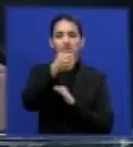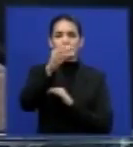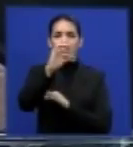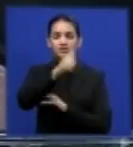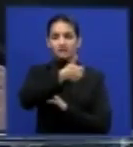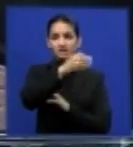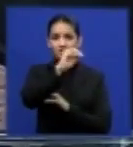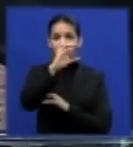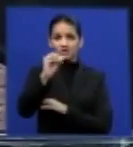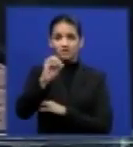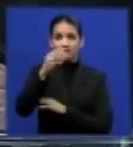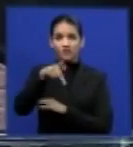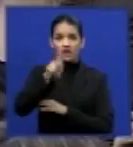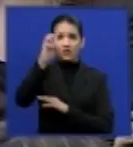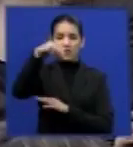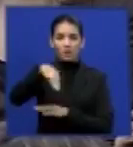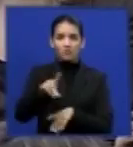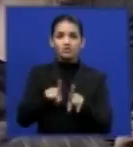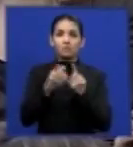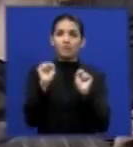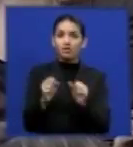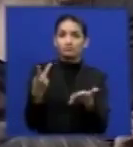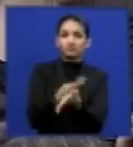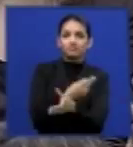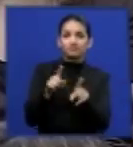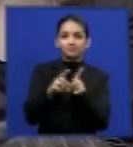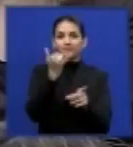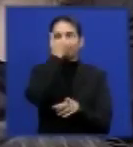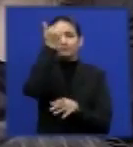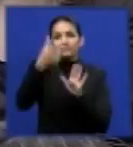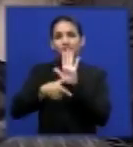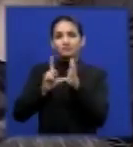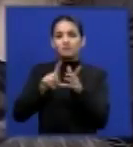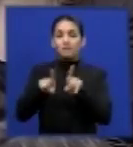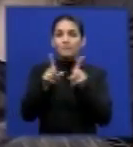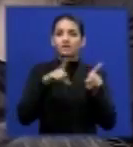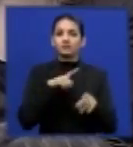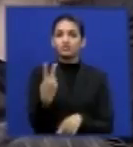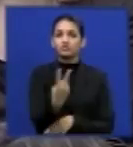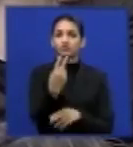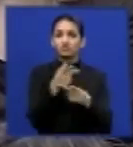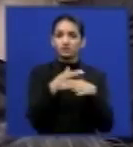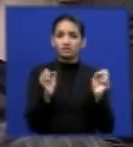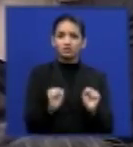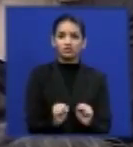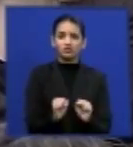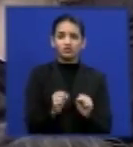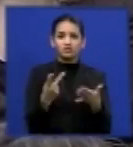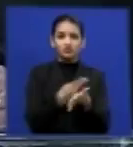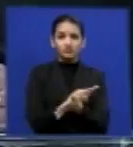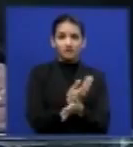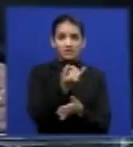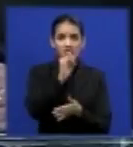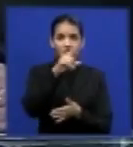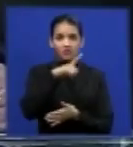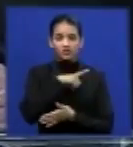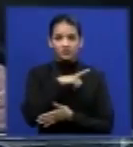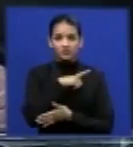algum dano antes disso. E existem dois caminhos possíveis. Se ele apresenta em sua